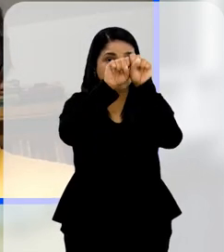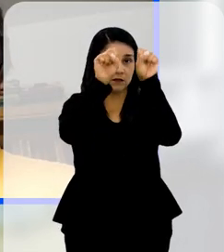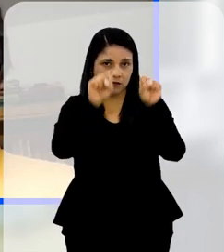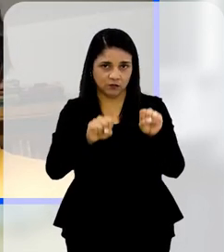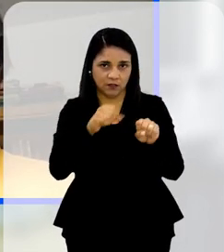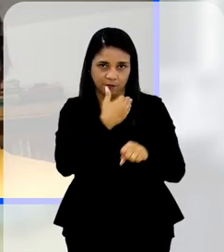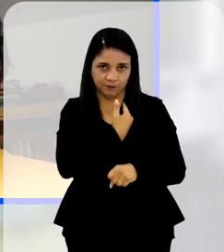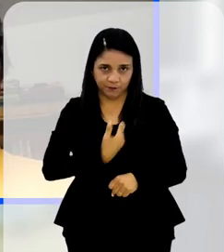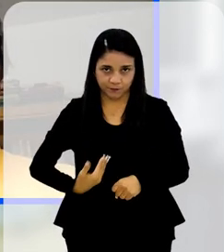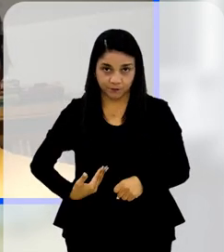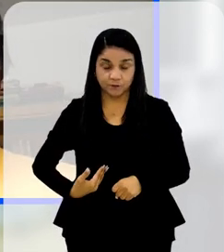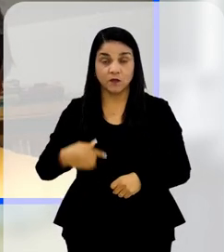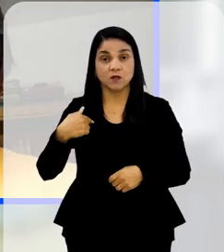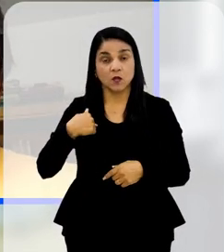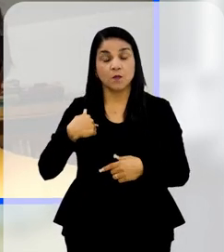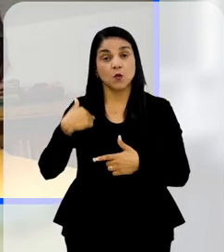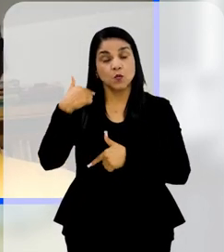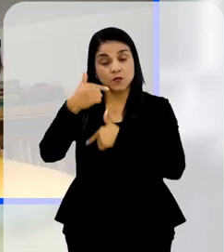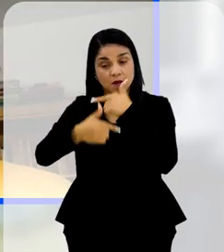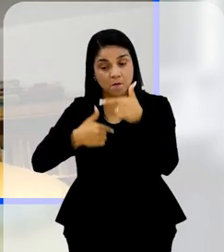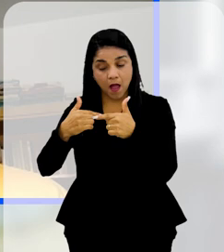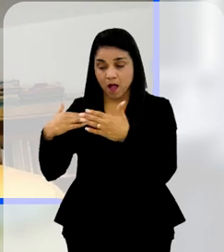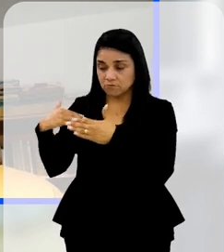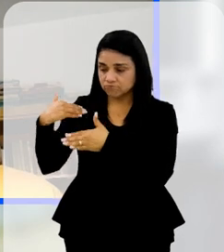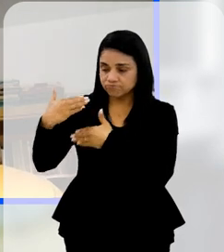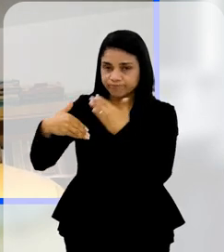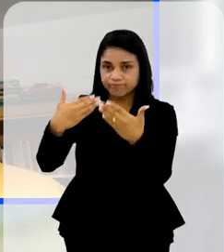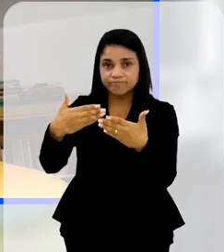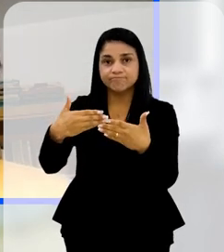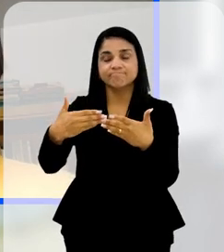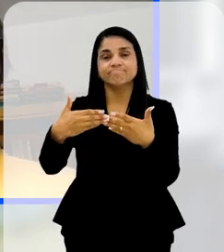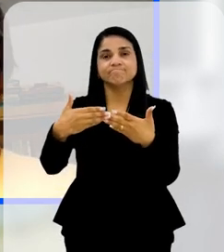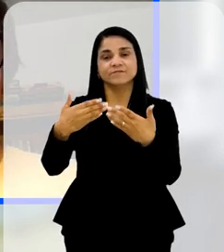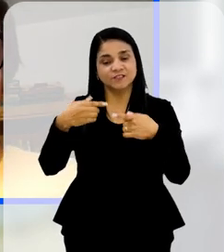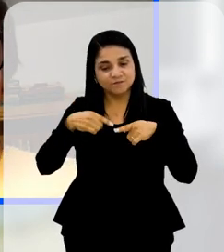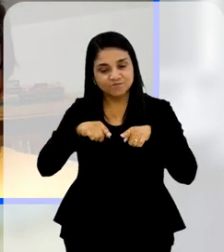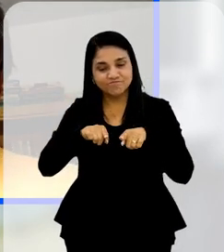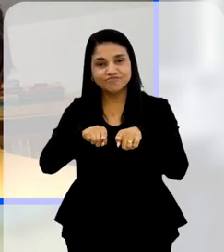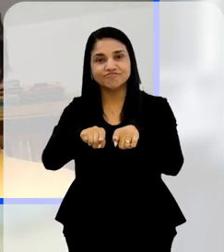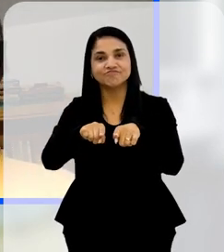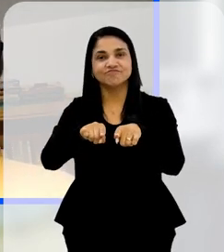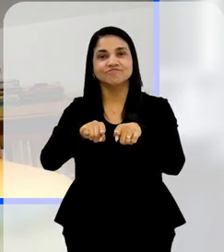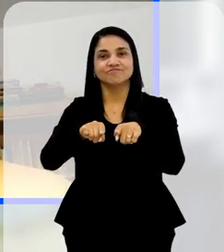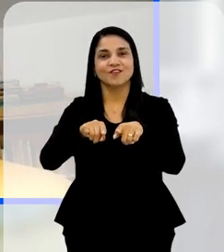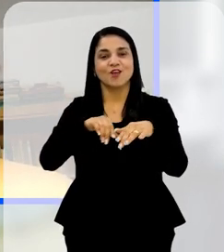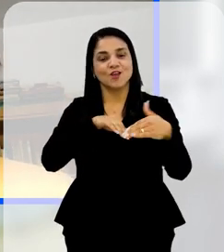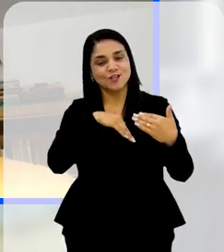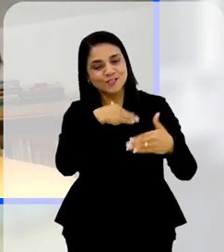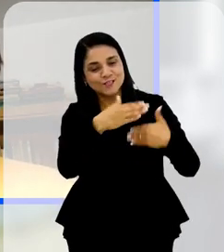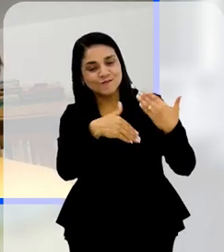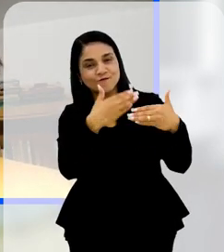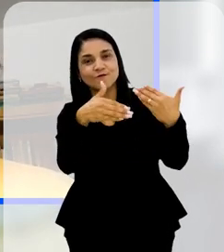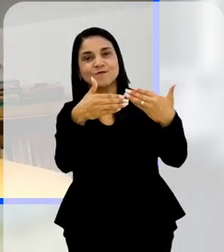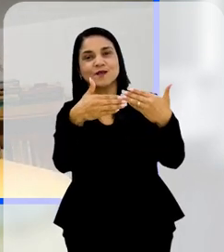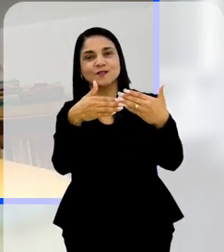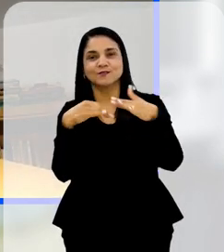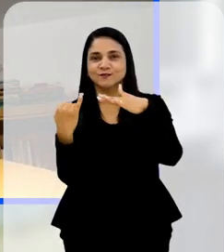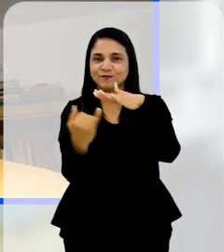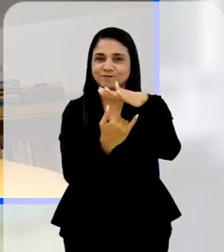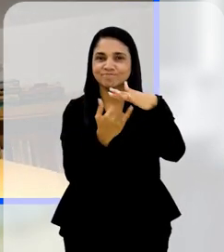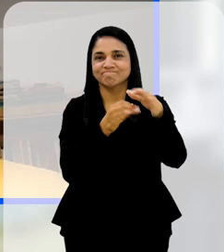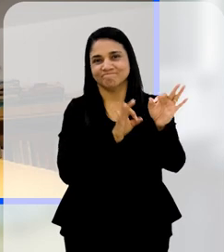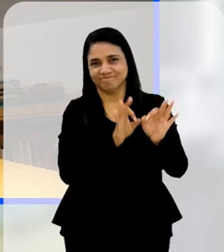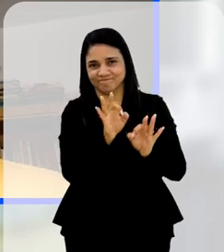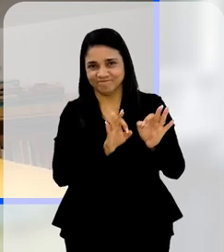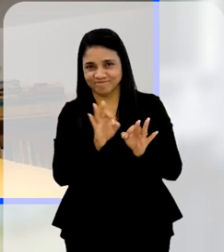confunde também um pouco com o desenvolvimento dessas organizações a qual eu tive o prazer e a honra